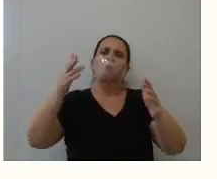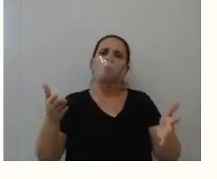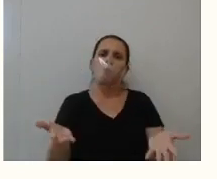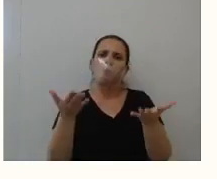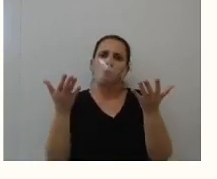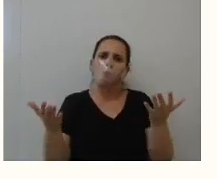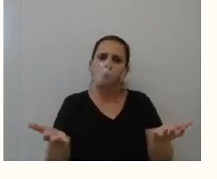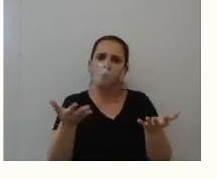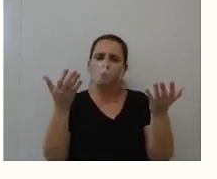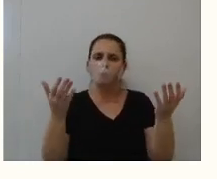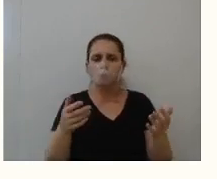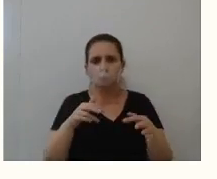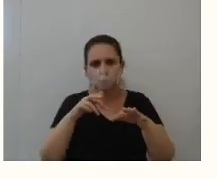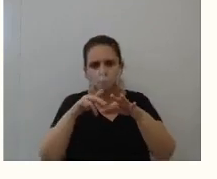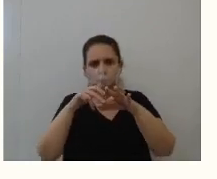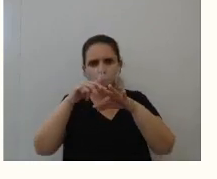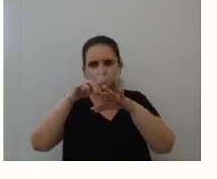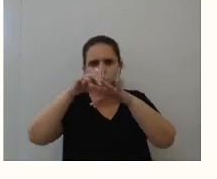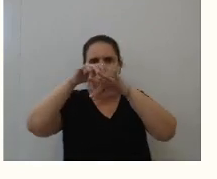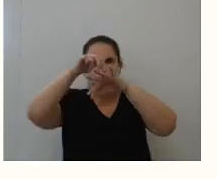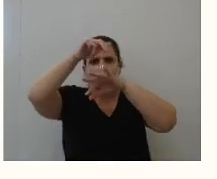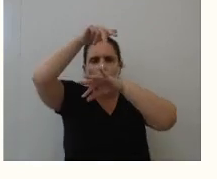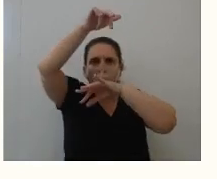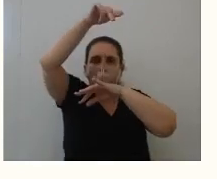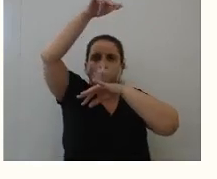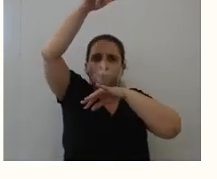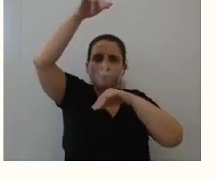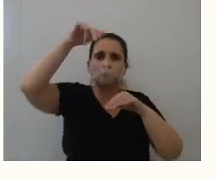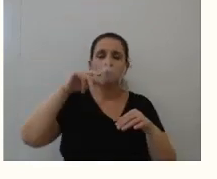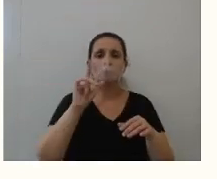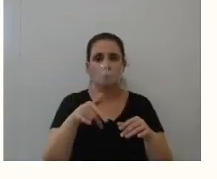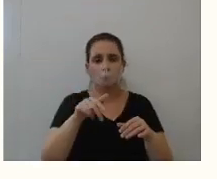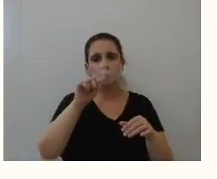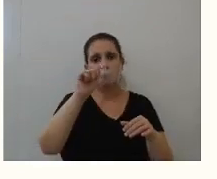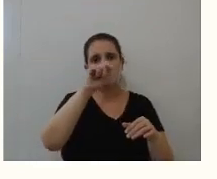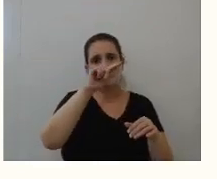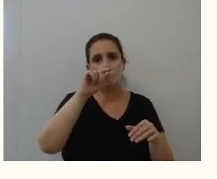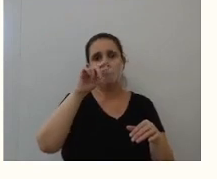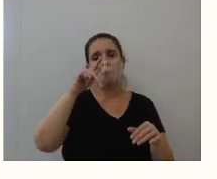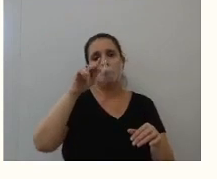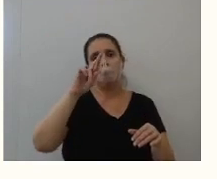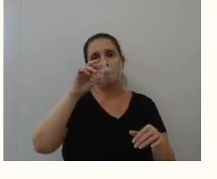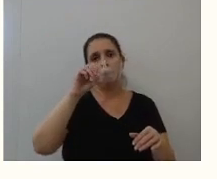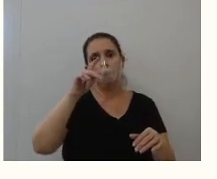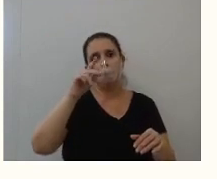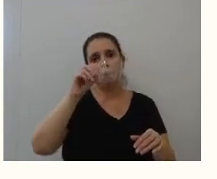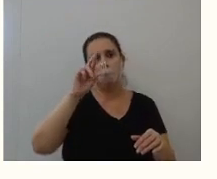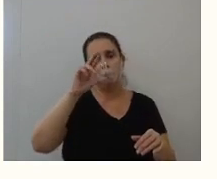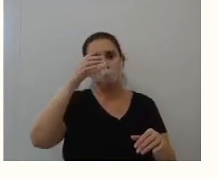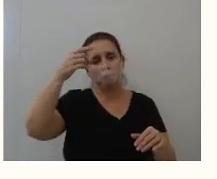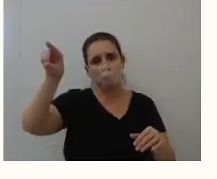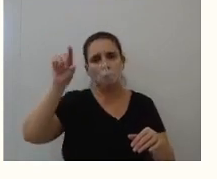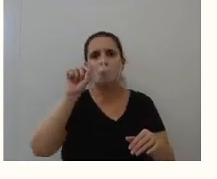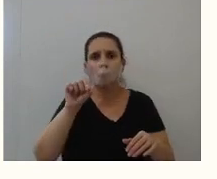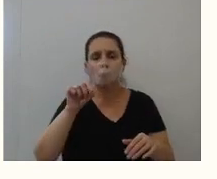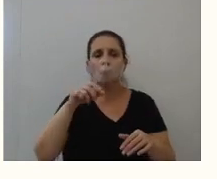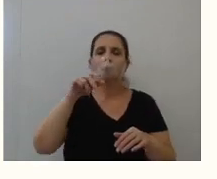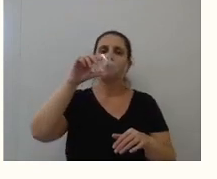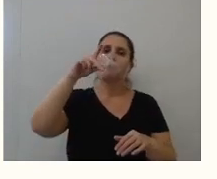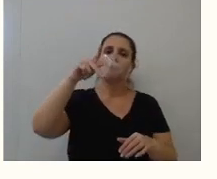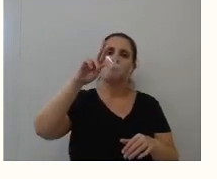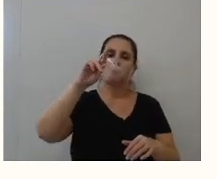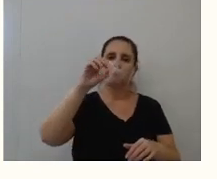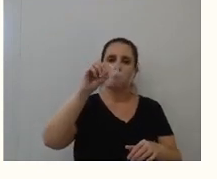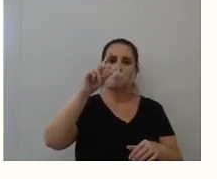à proporção que subíamos, pessoal, é a oração subordinada proporcional. O interessante é que ela